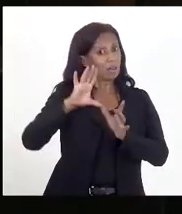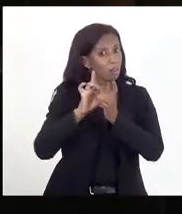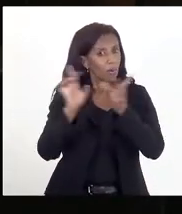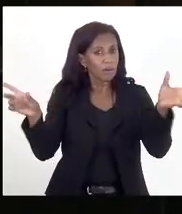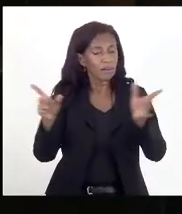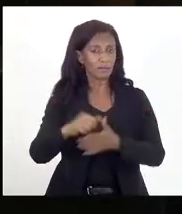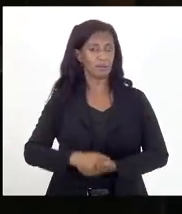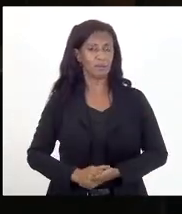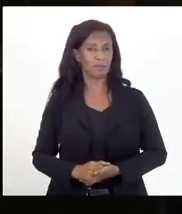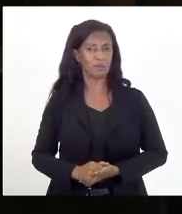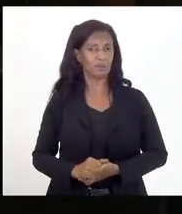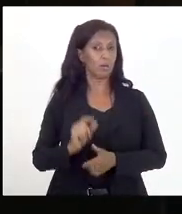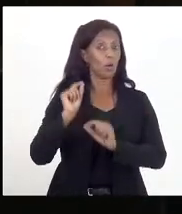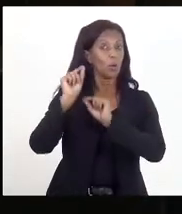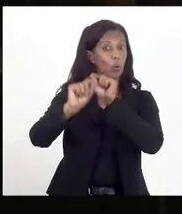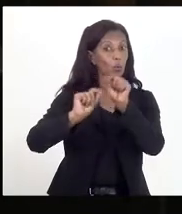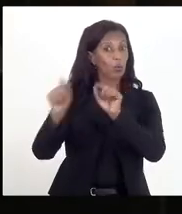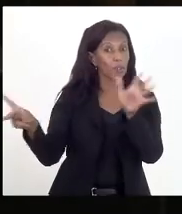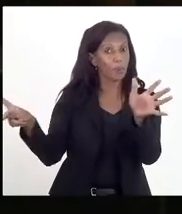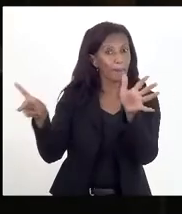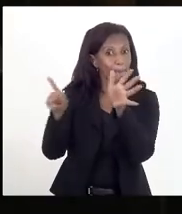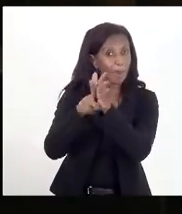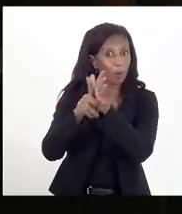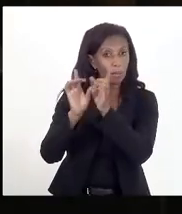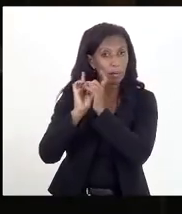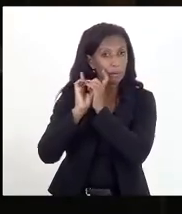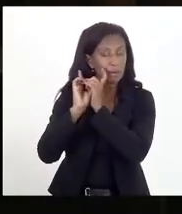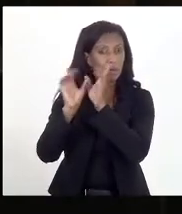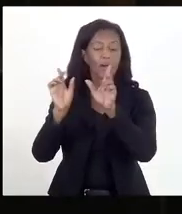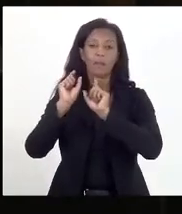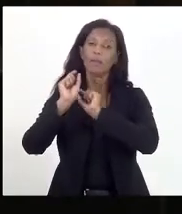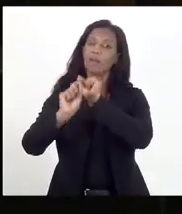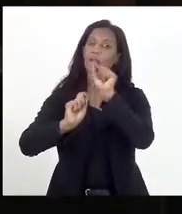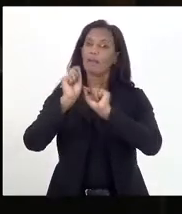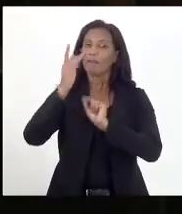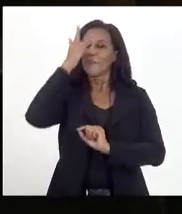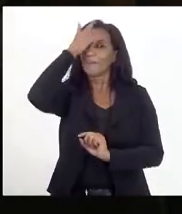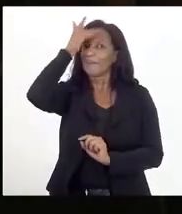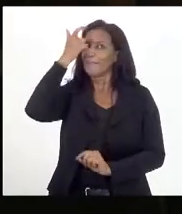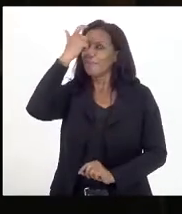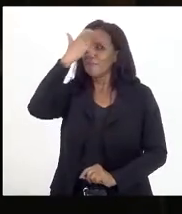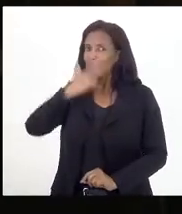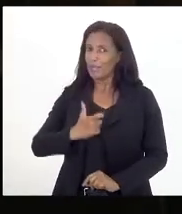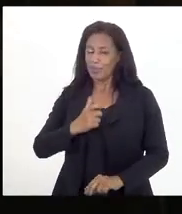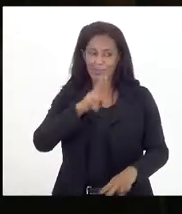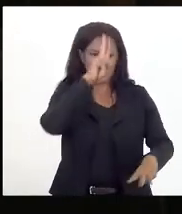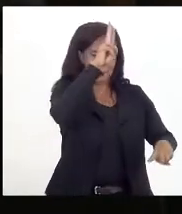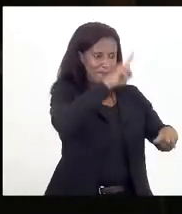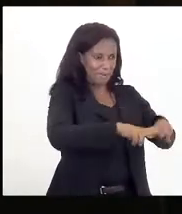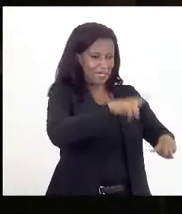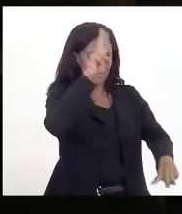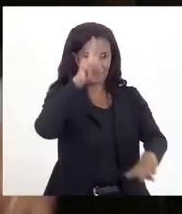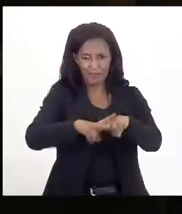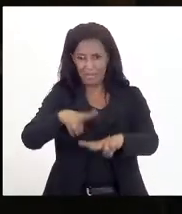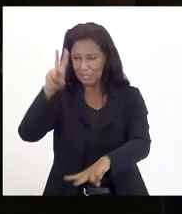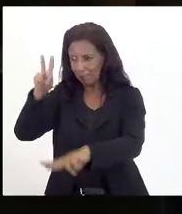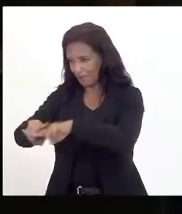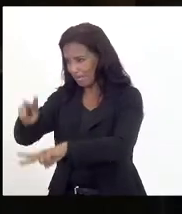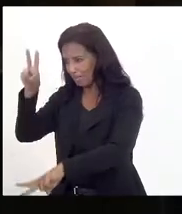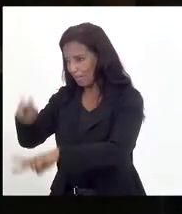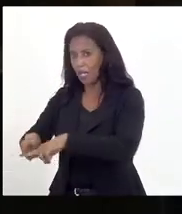democracia o que não é próprio de uma democracia é pessoas serem presas por suas